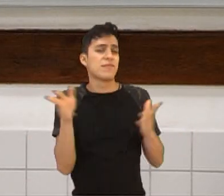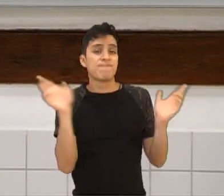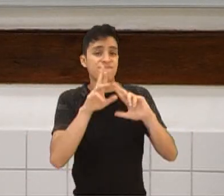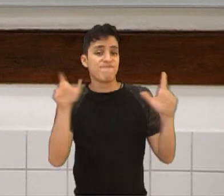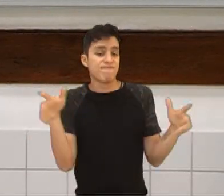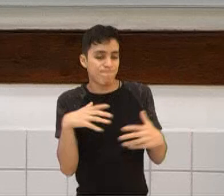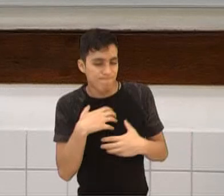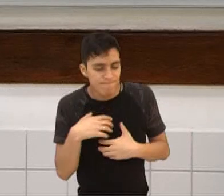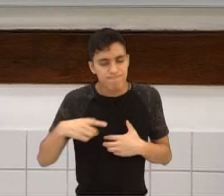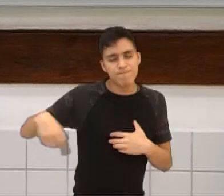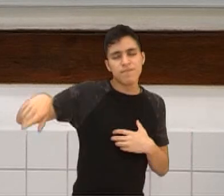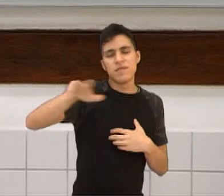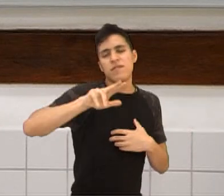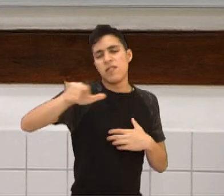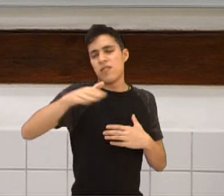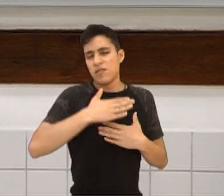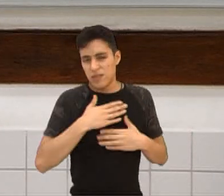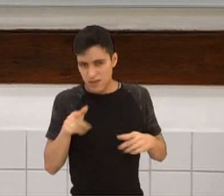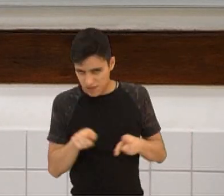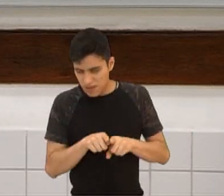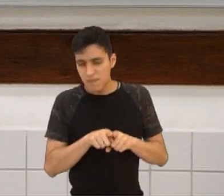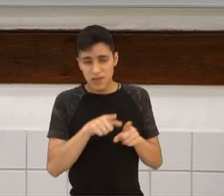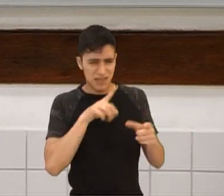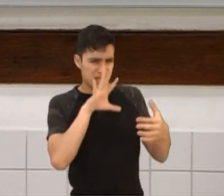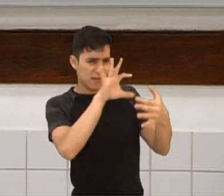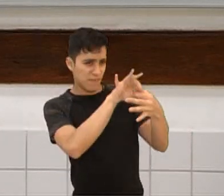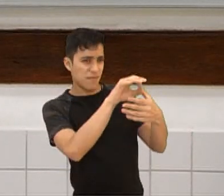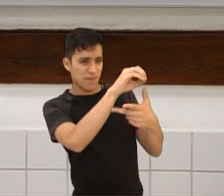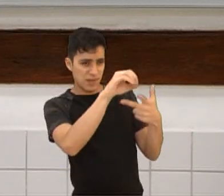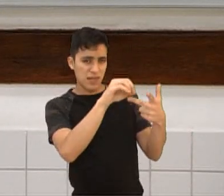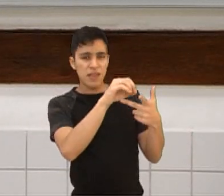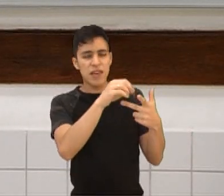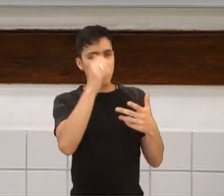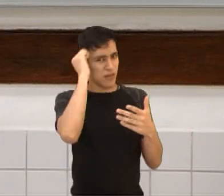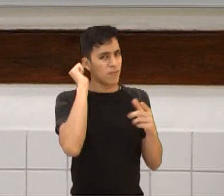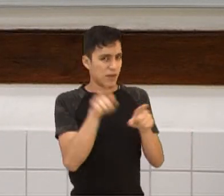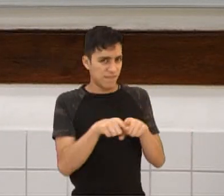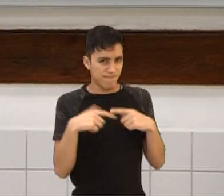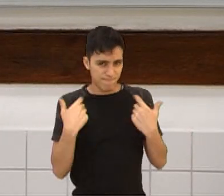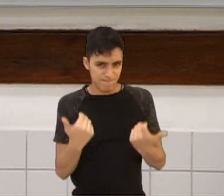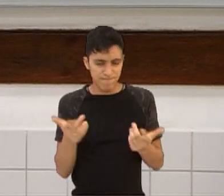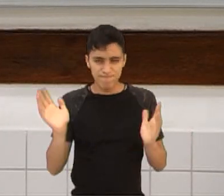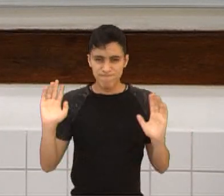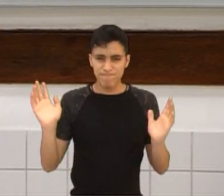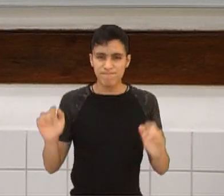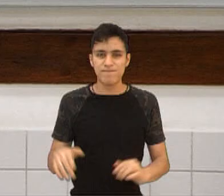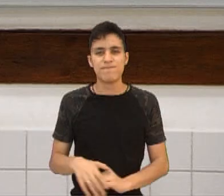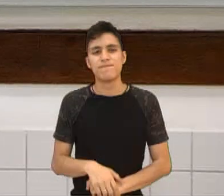diferente, que vocês vão gostar também. E é bem cobrado nos vestibulares e no Enem. Aguardo vocês até a próxima aula.